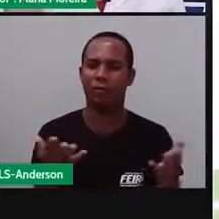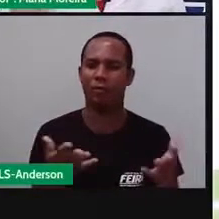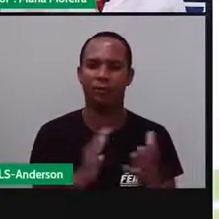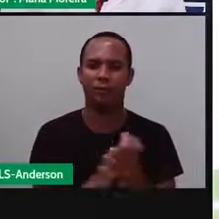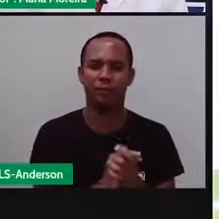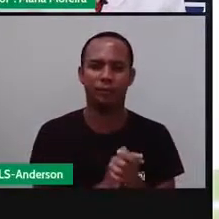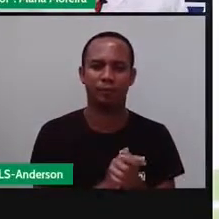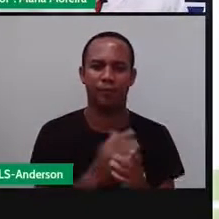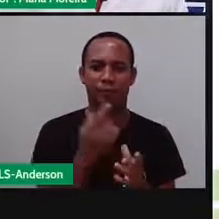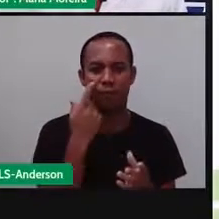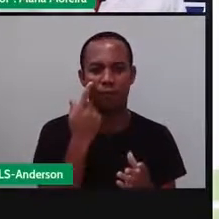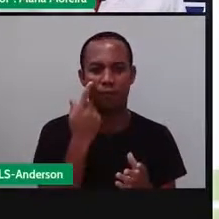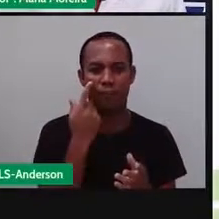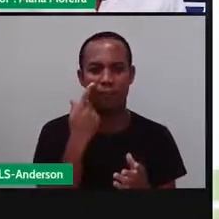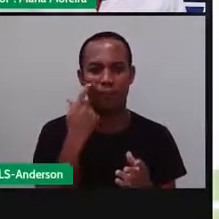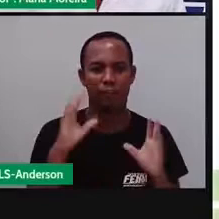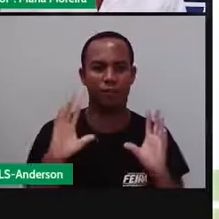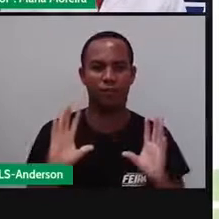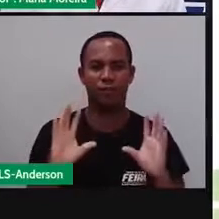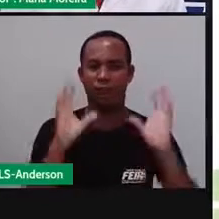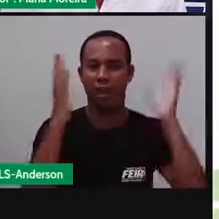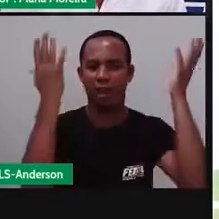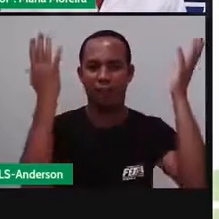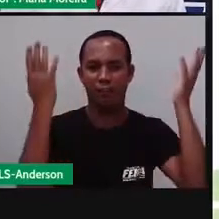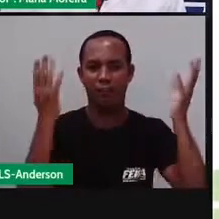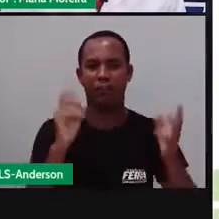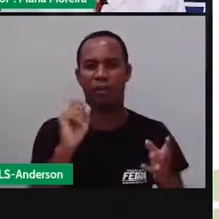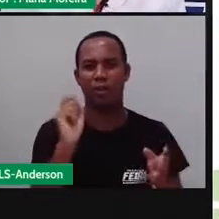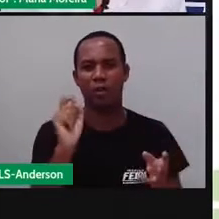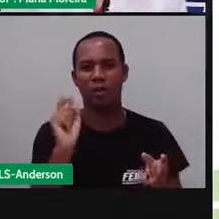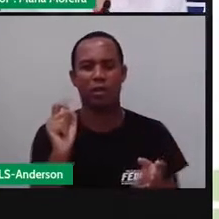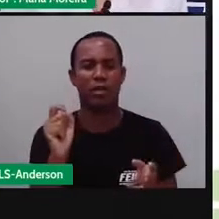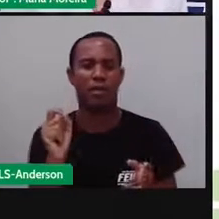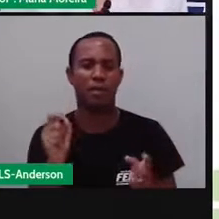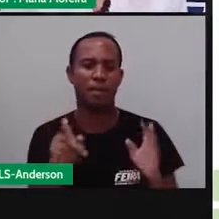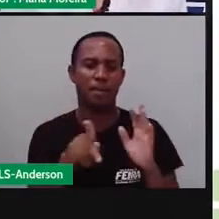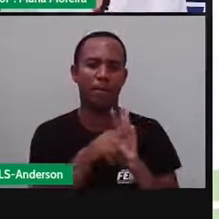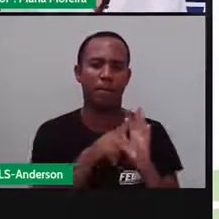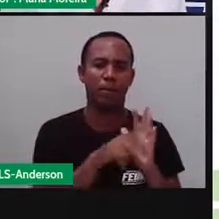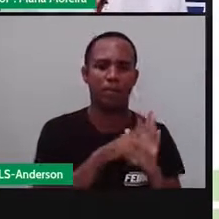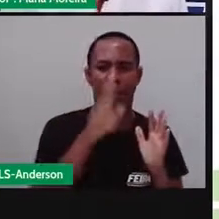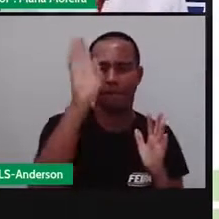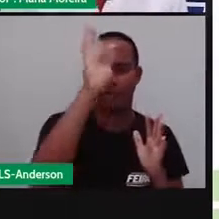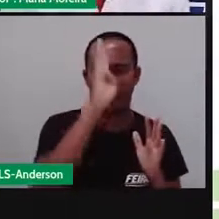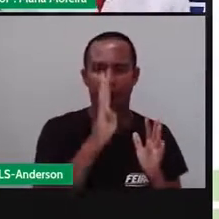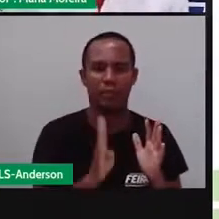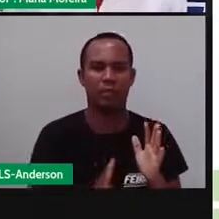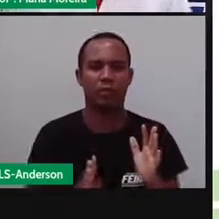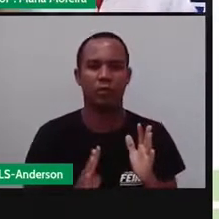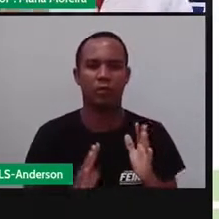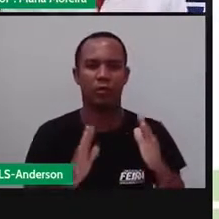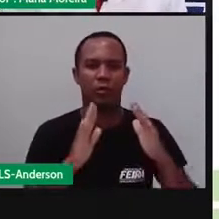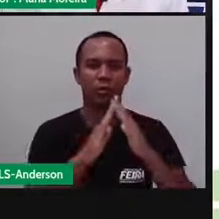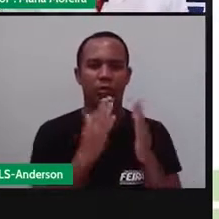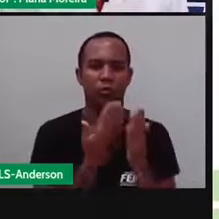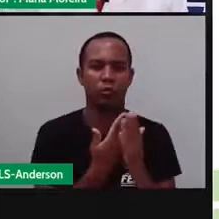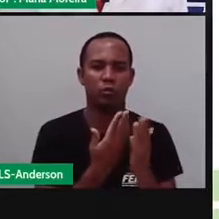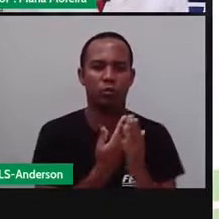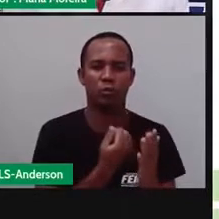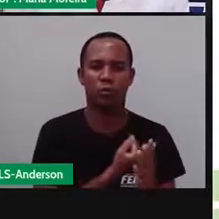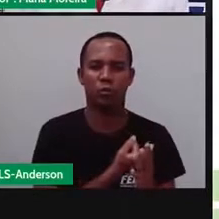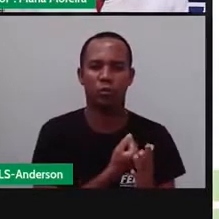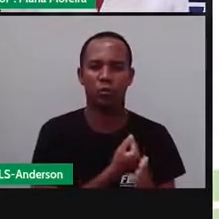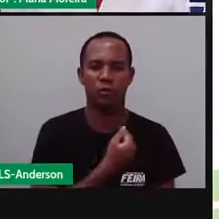104. Olha só, festas populares e tradicionais do Brasil. Nossa aula de número